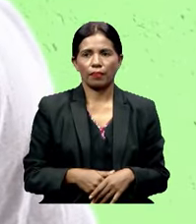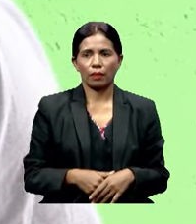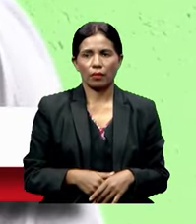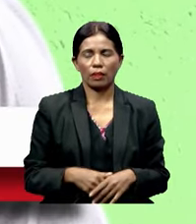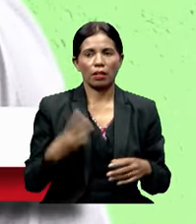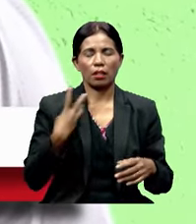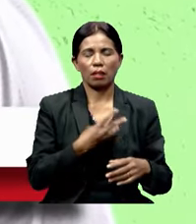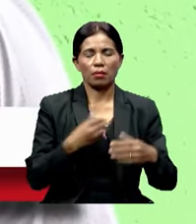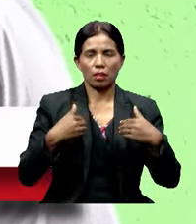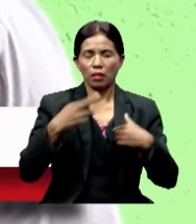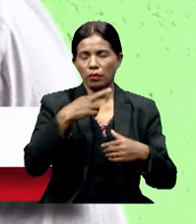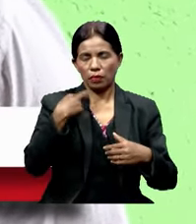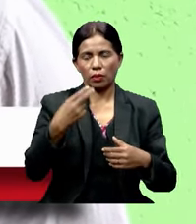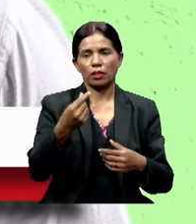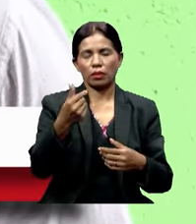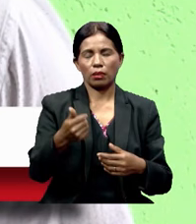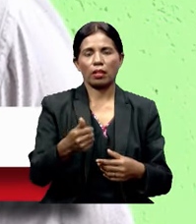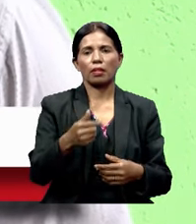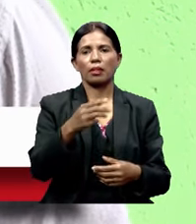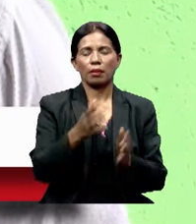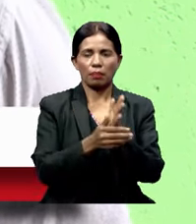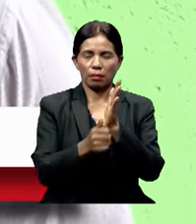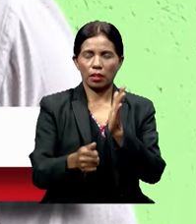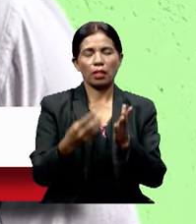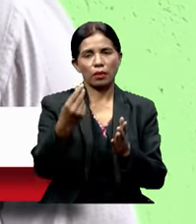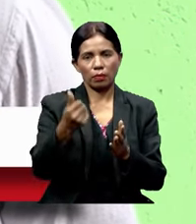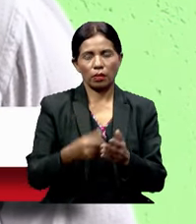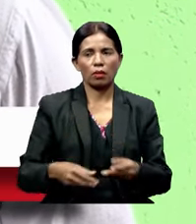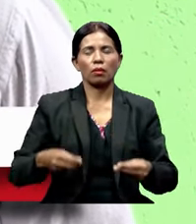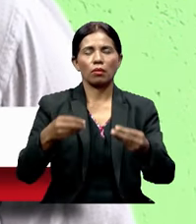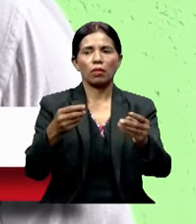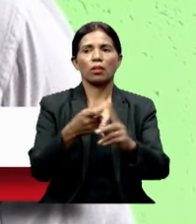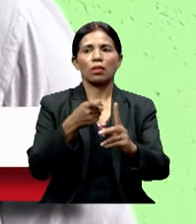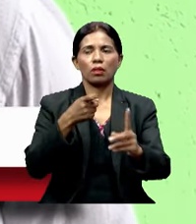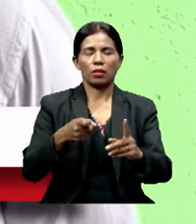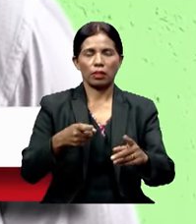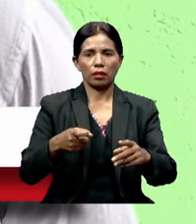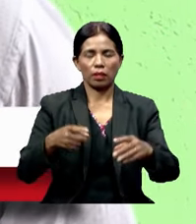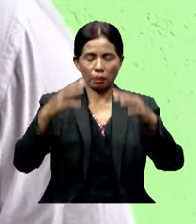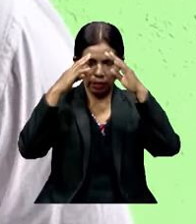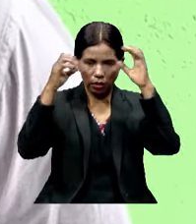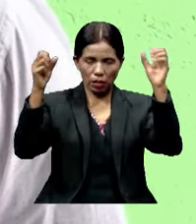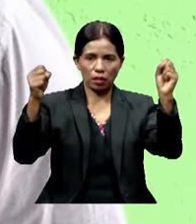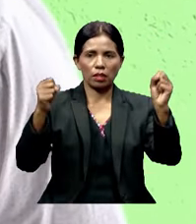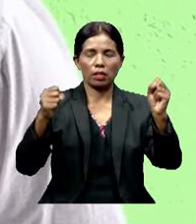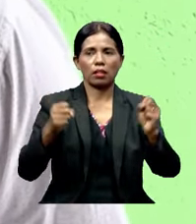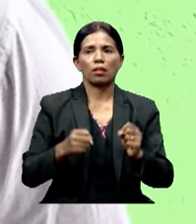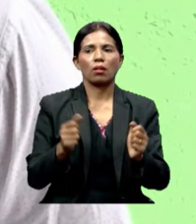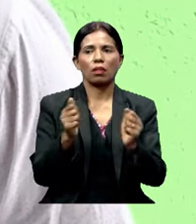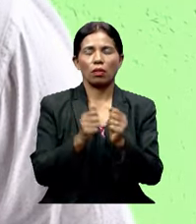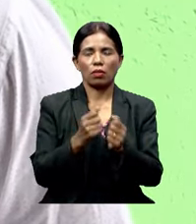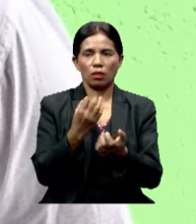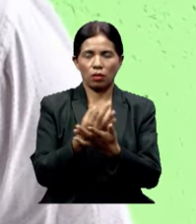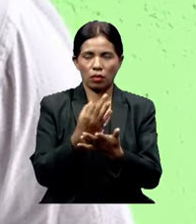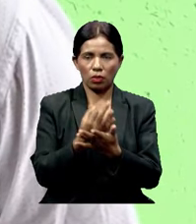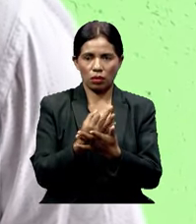fos tuang minai tuang necessidade básica tuang mai direta hosi suslensio presidente homos osang